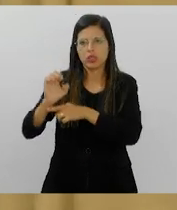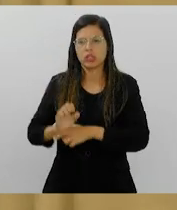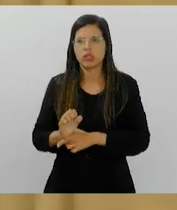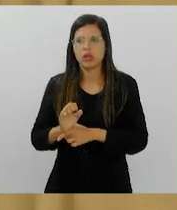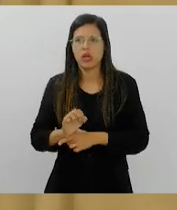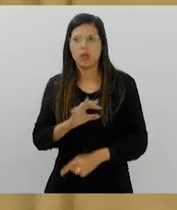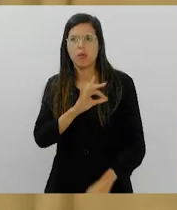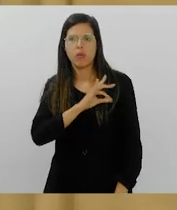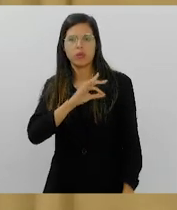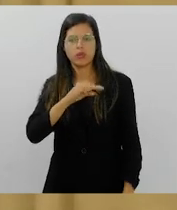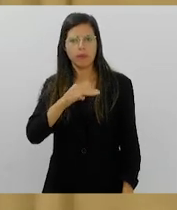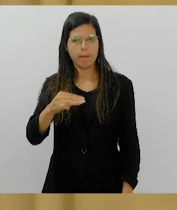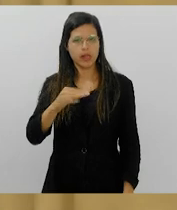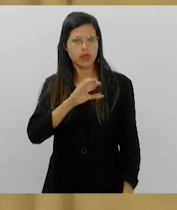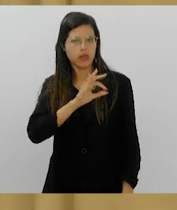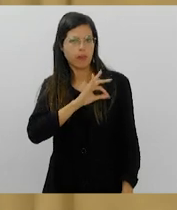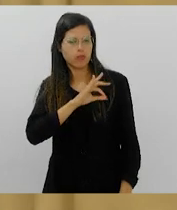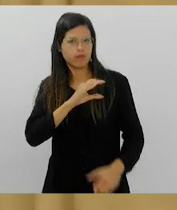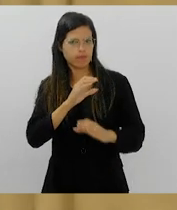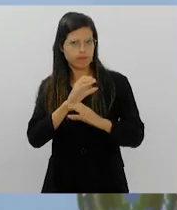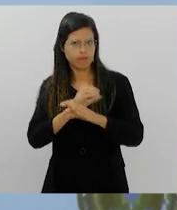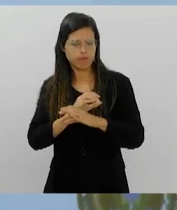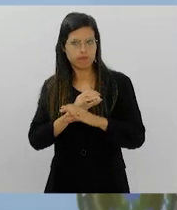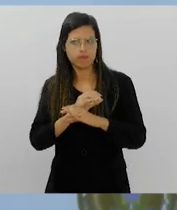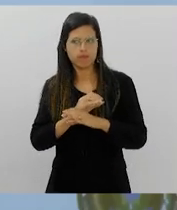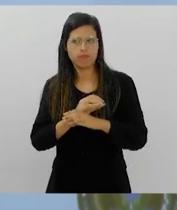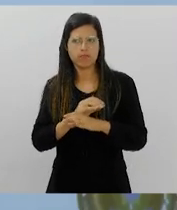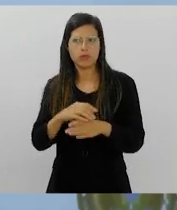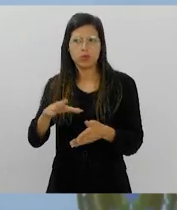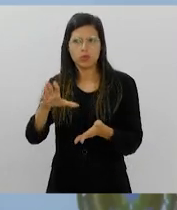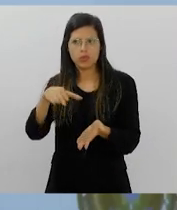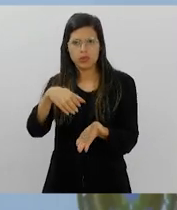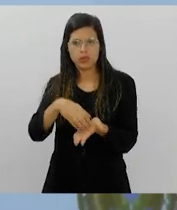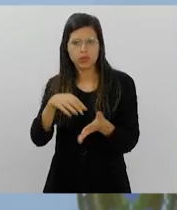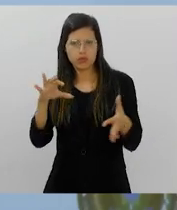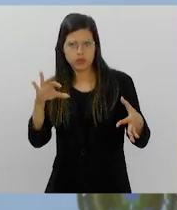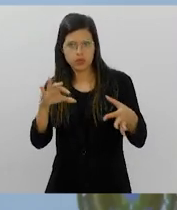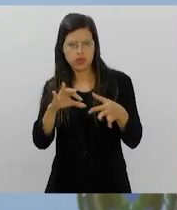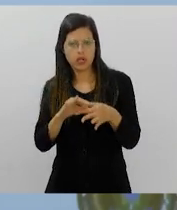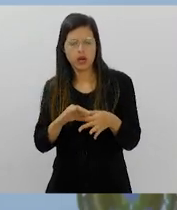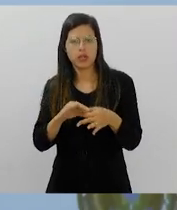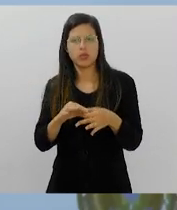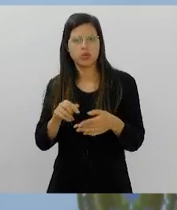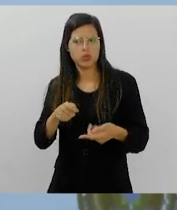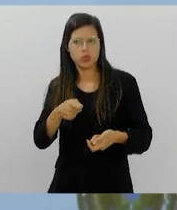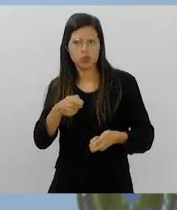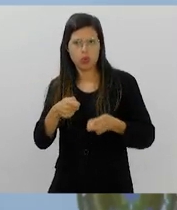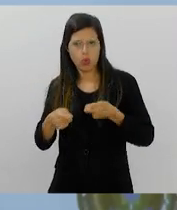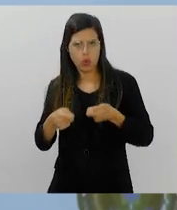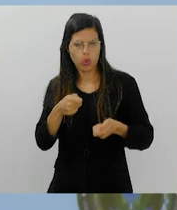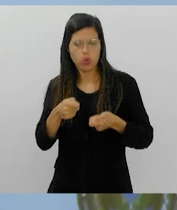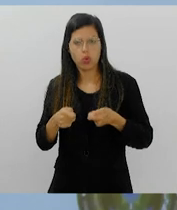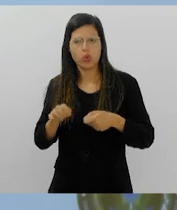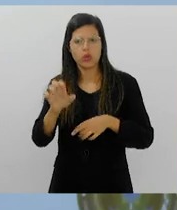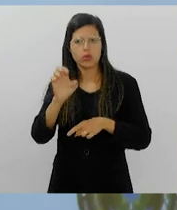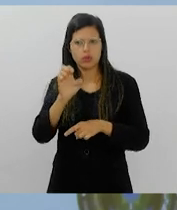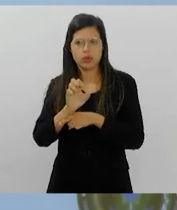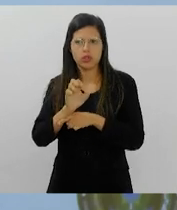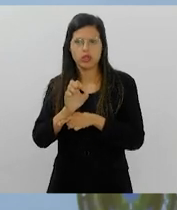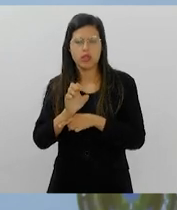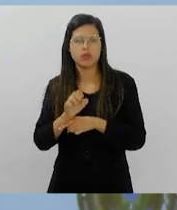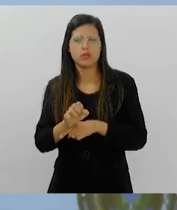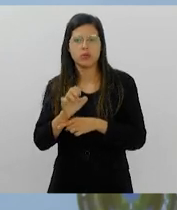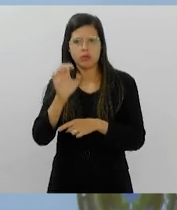polícias militares civis, do Centro Integrado de Comando e Controle Nacional dos estados,